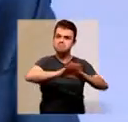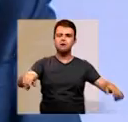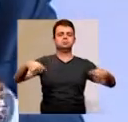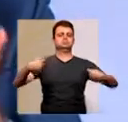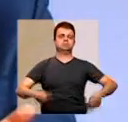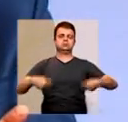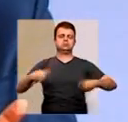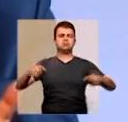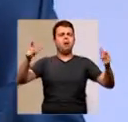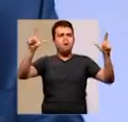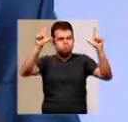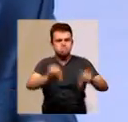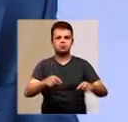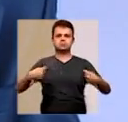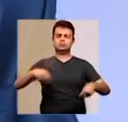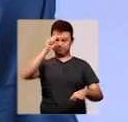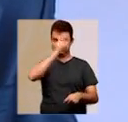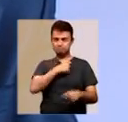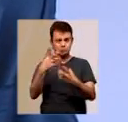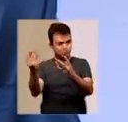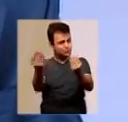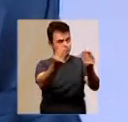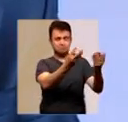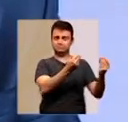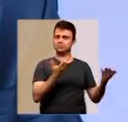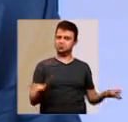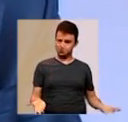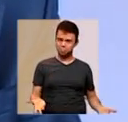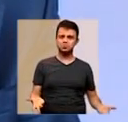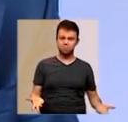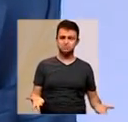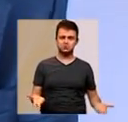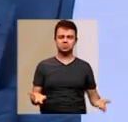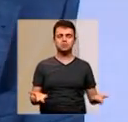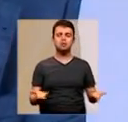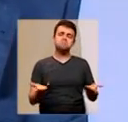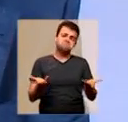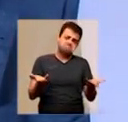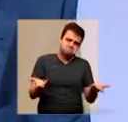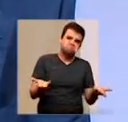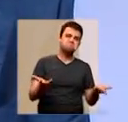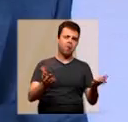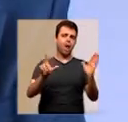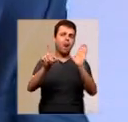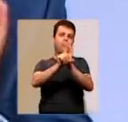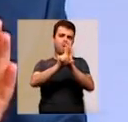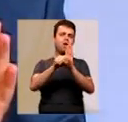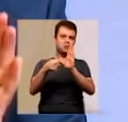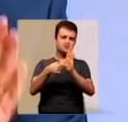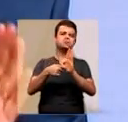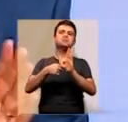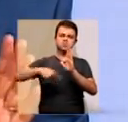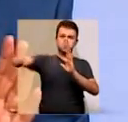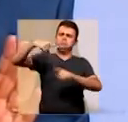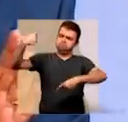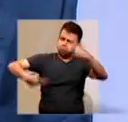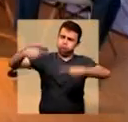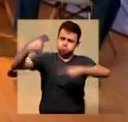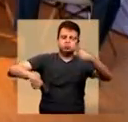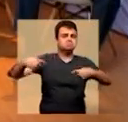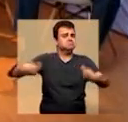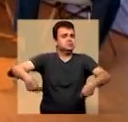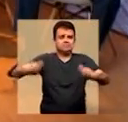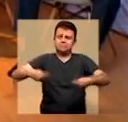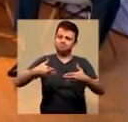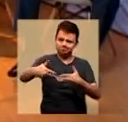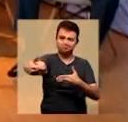com isso, diminuir muito. E nós temos muitos casos em Rio Preto. Portanto, assim, a regulamentação me parece urgente. Precisamos discutir isso e